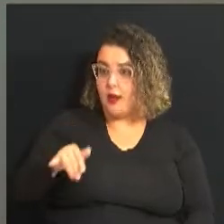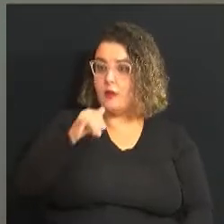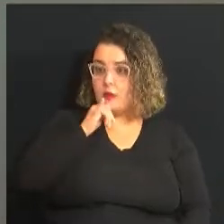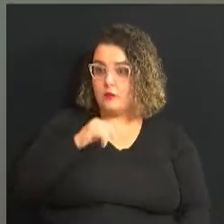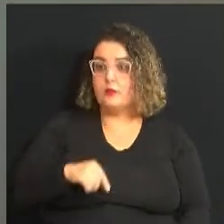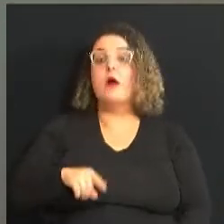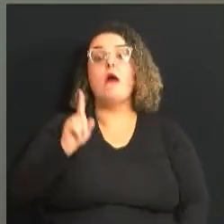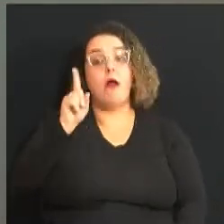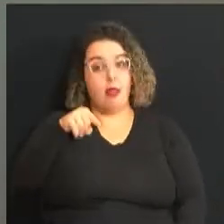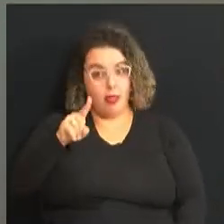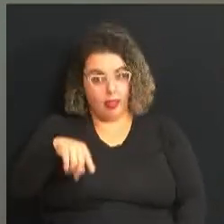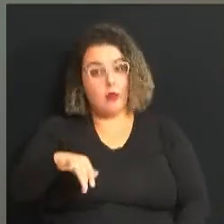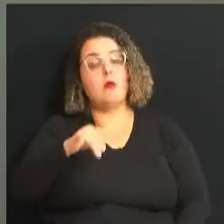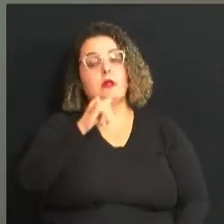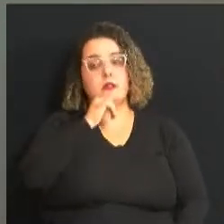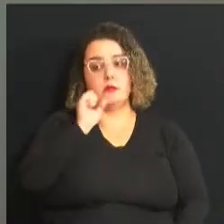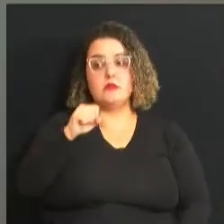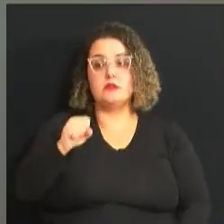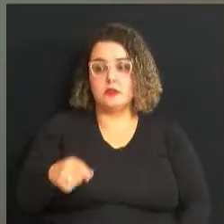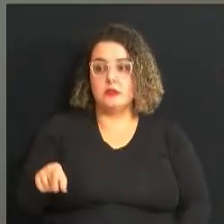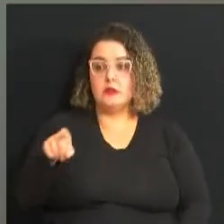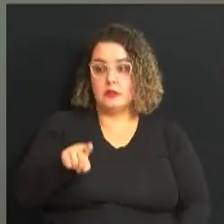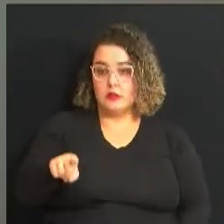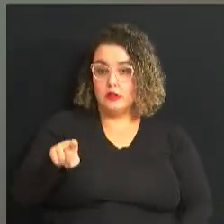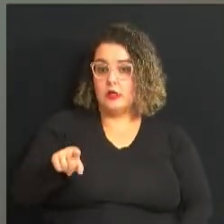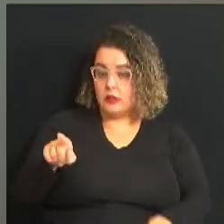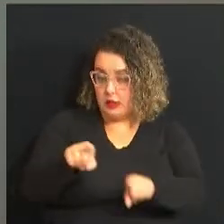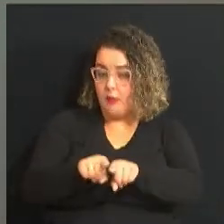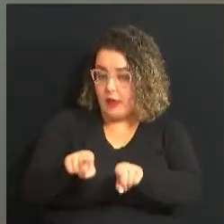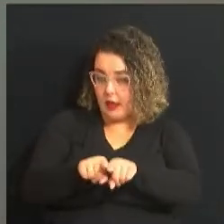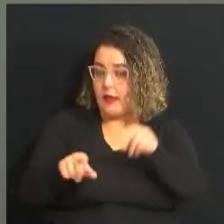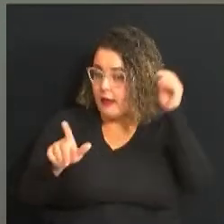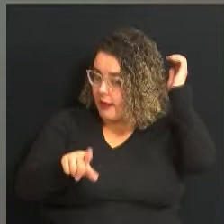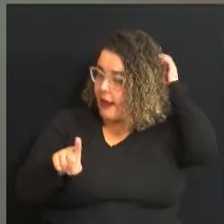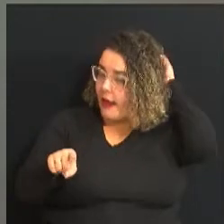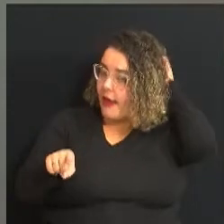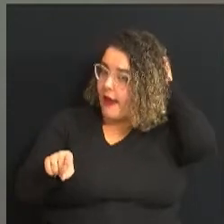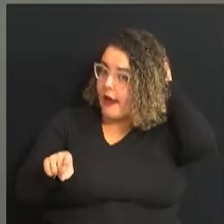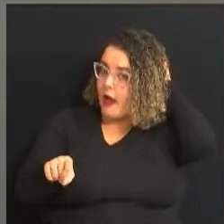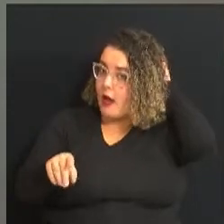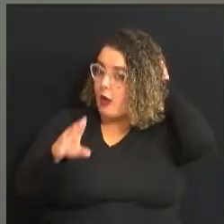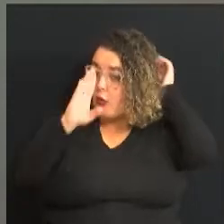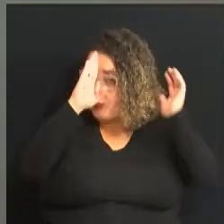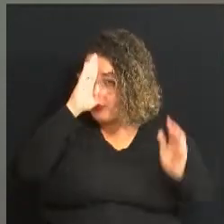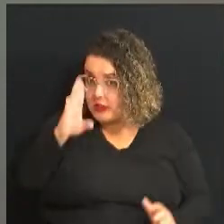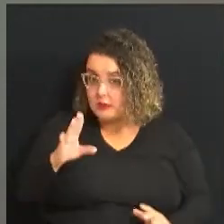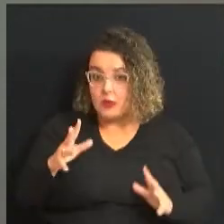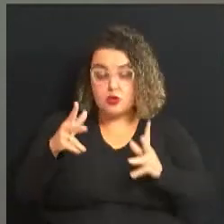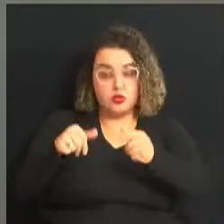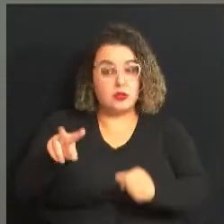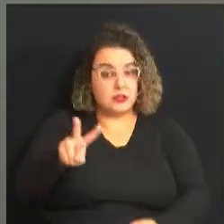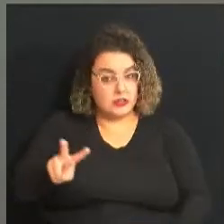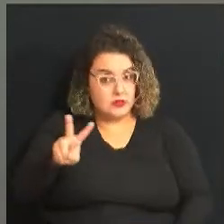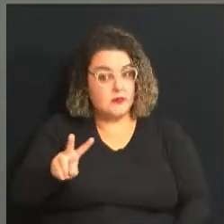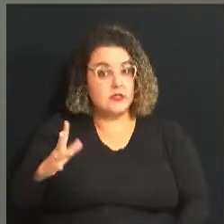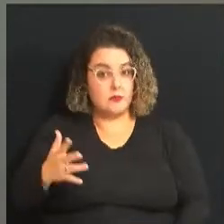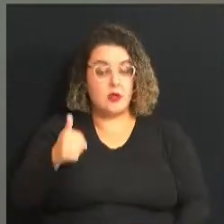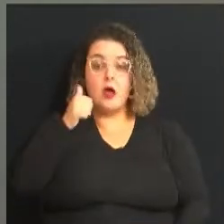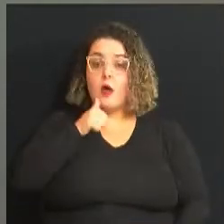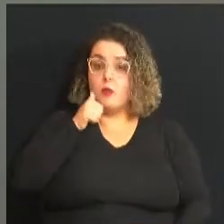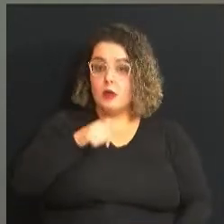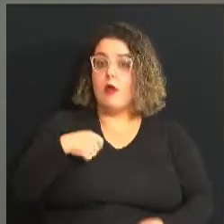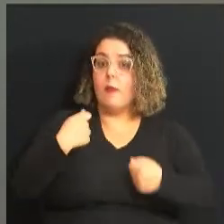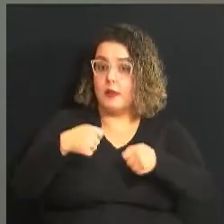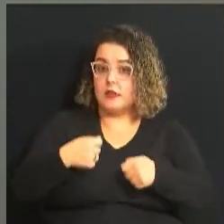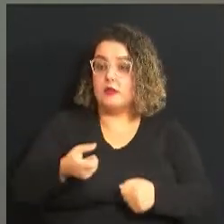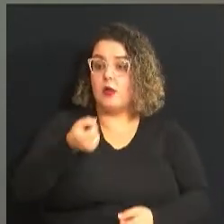O ácido fólico é um exemplo, inclusive o ácido fólico é o principal deles, né? A principal vitamina que a mulher deve começar